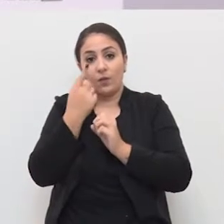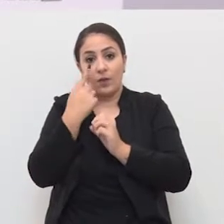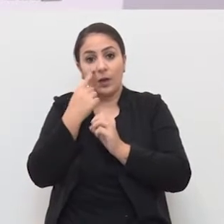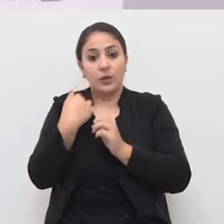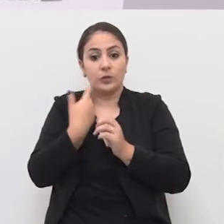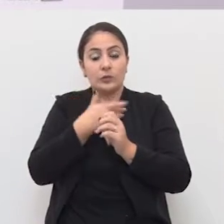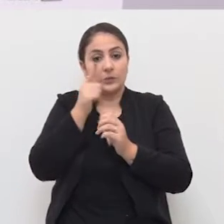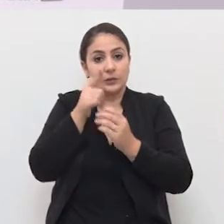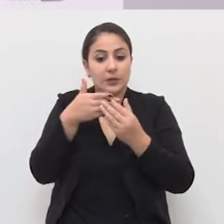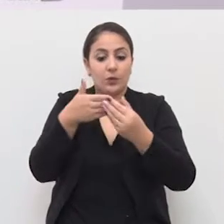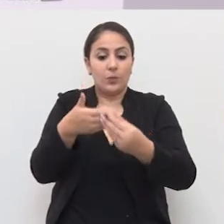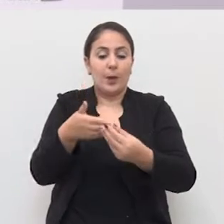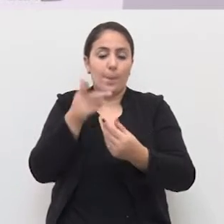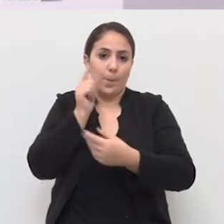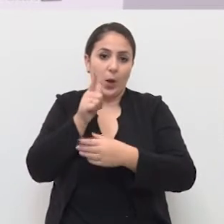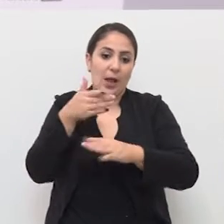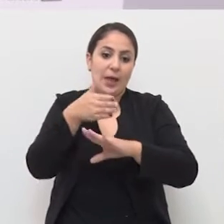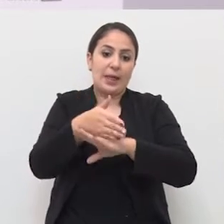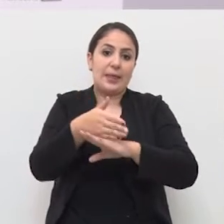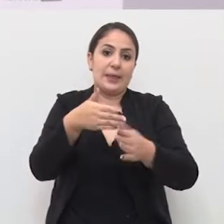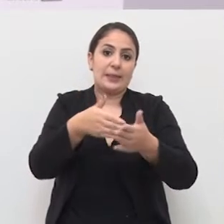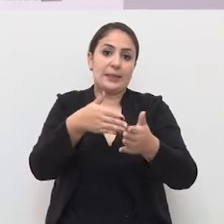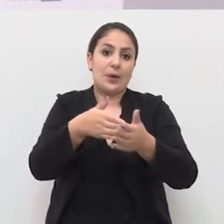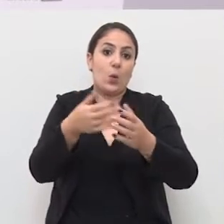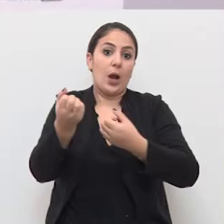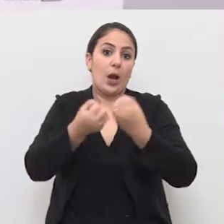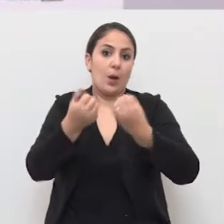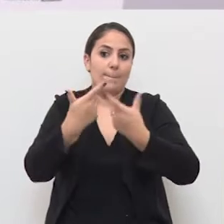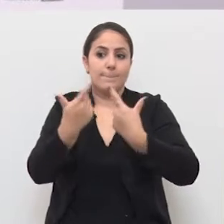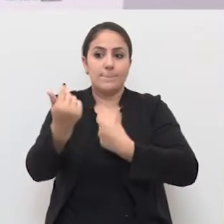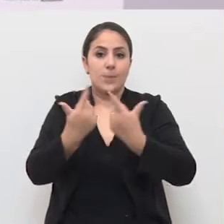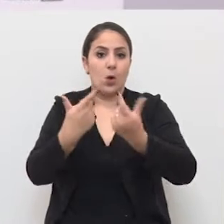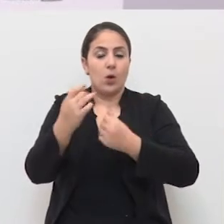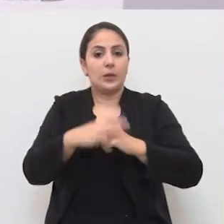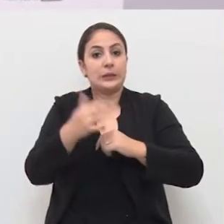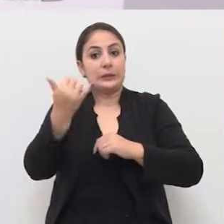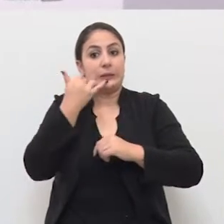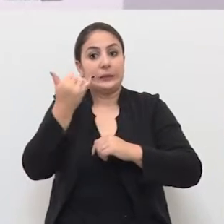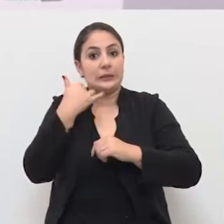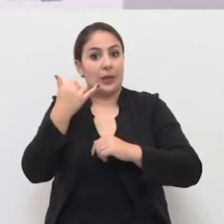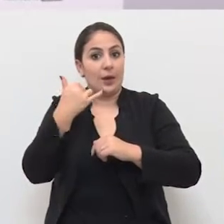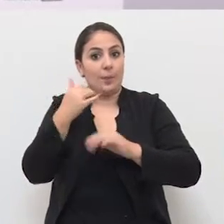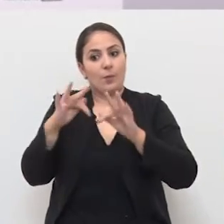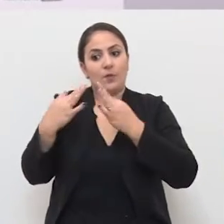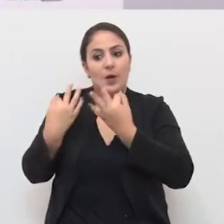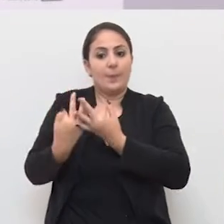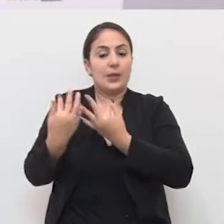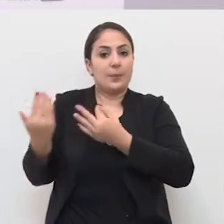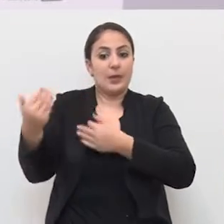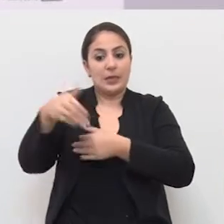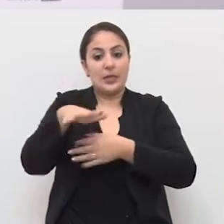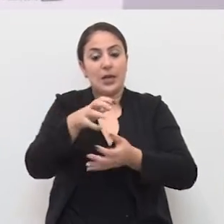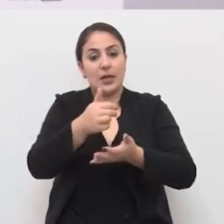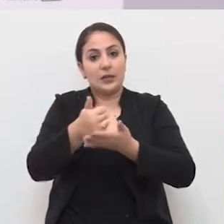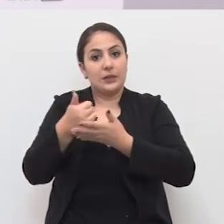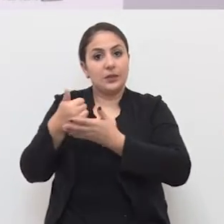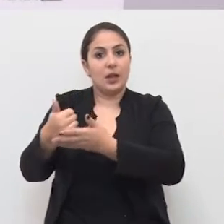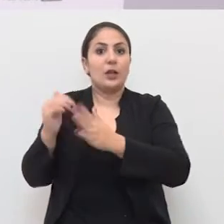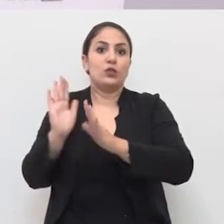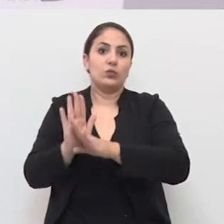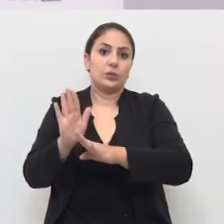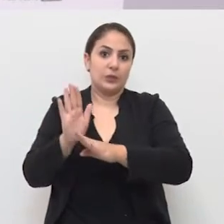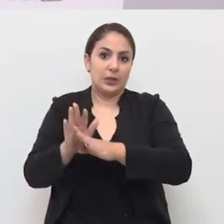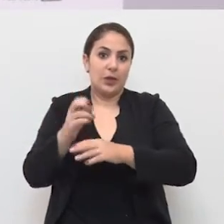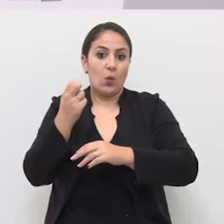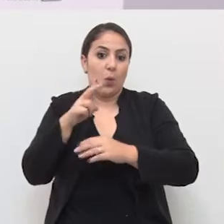fato de acompanhar a mulher até o veículo para ir embora, de ligar para algum parente para que possa comparecer e auxiliar